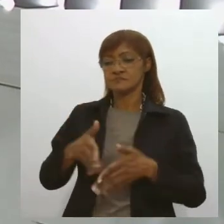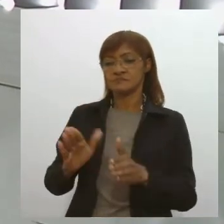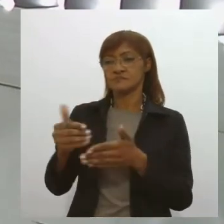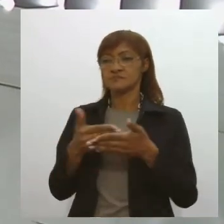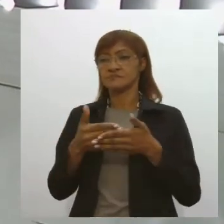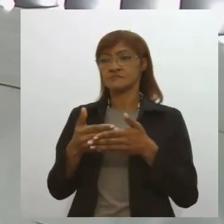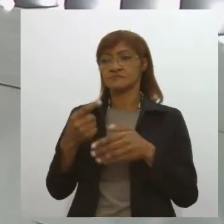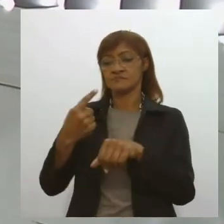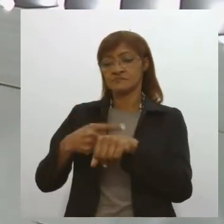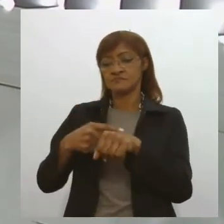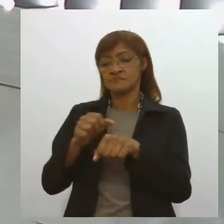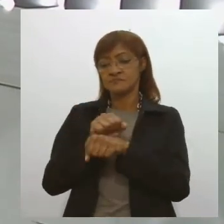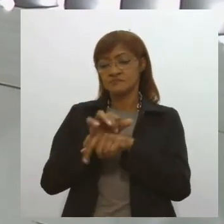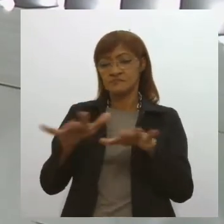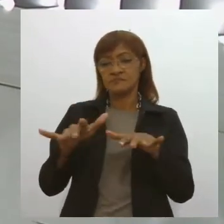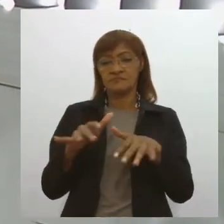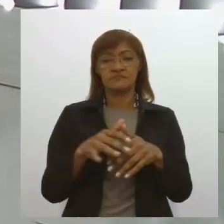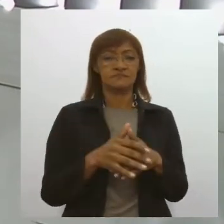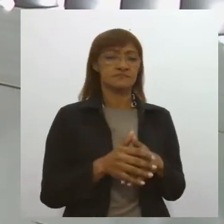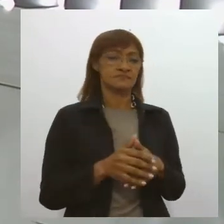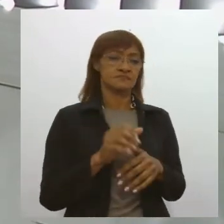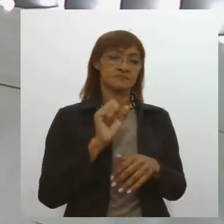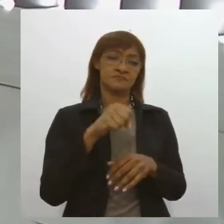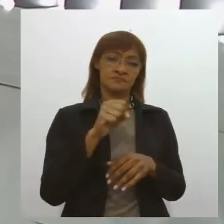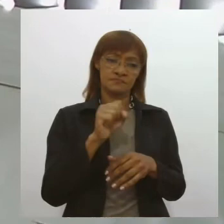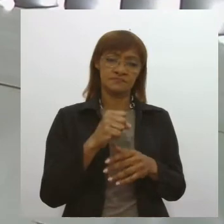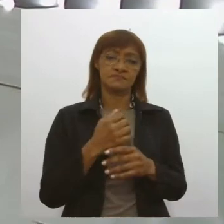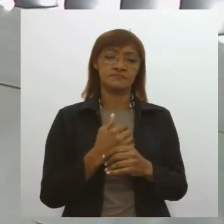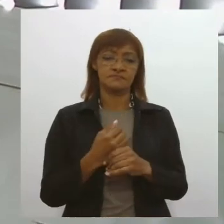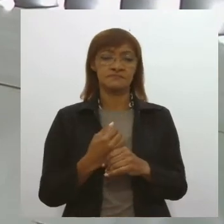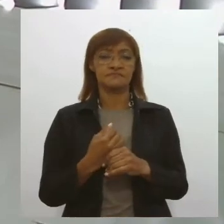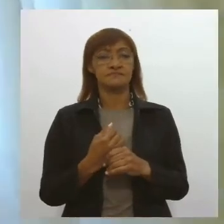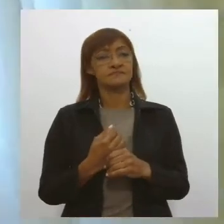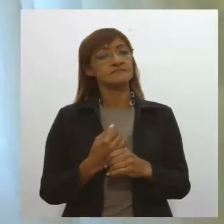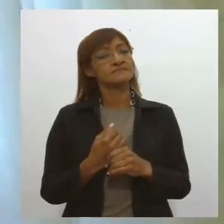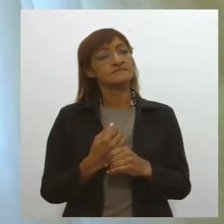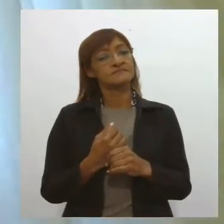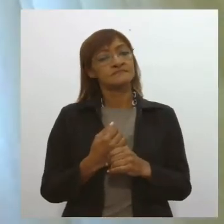Bem, essa pergunta ela é um pouco assim,